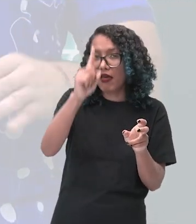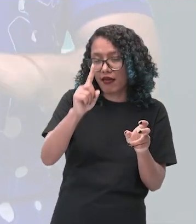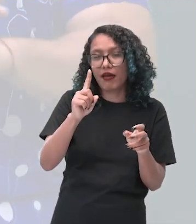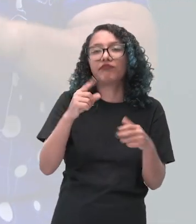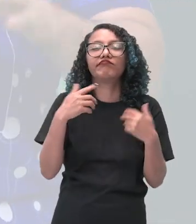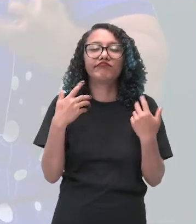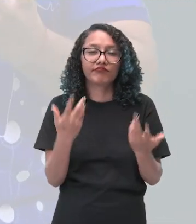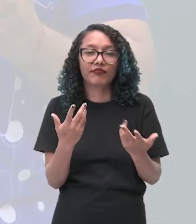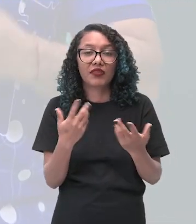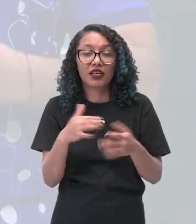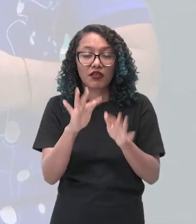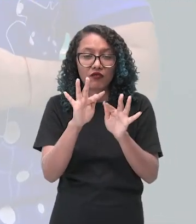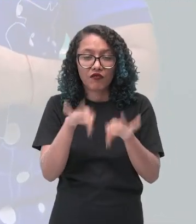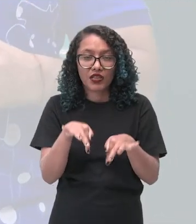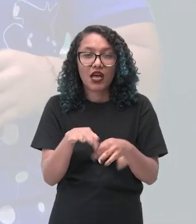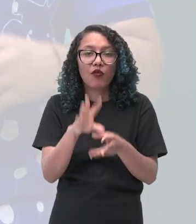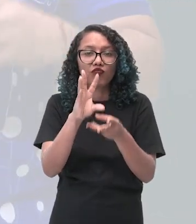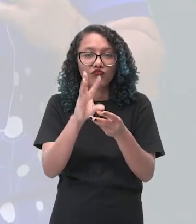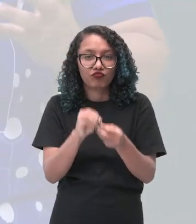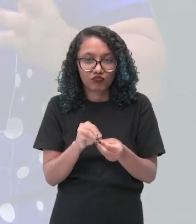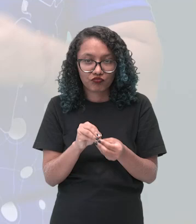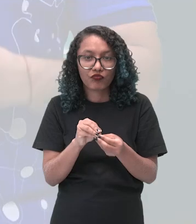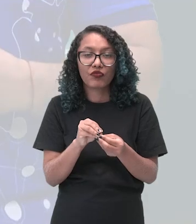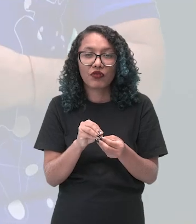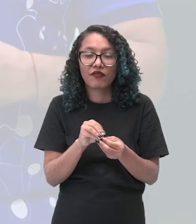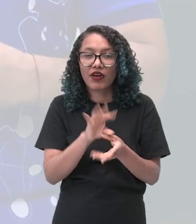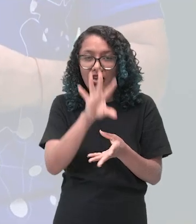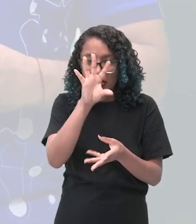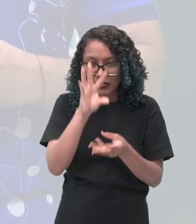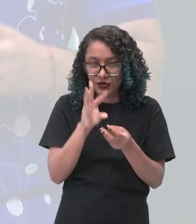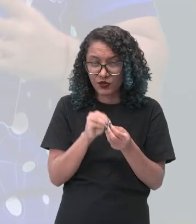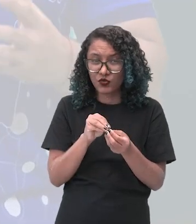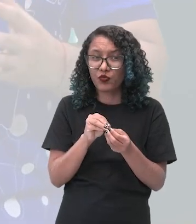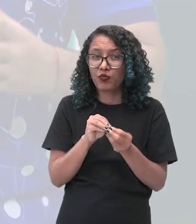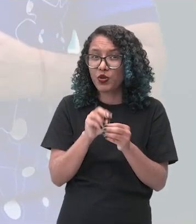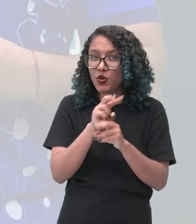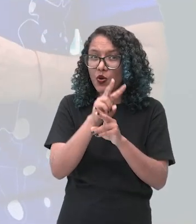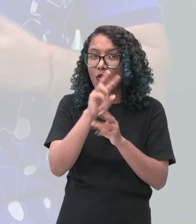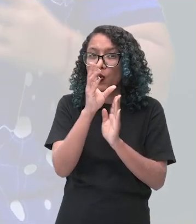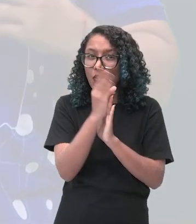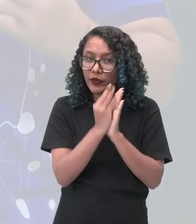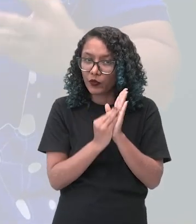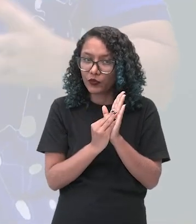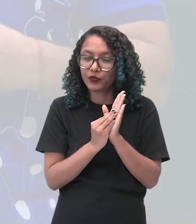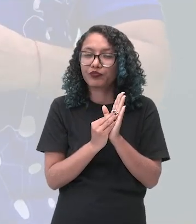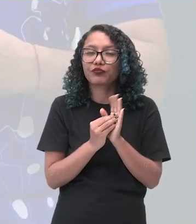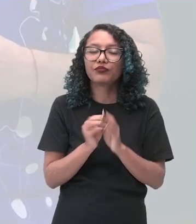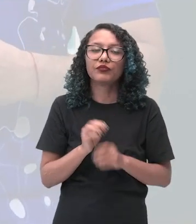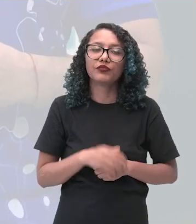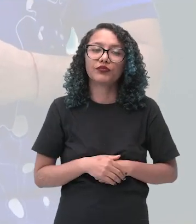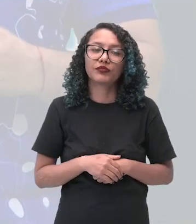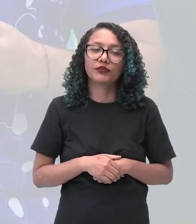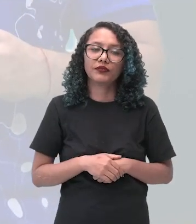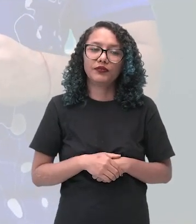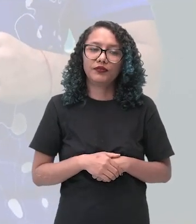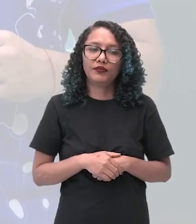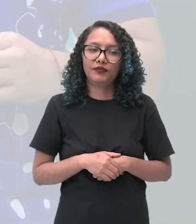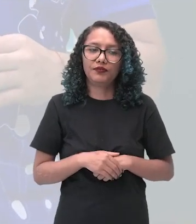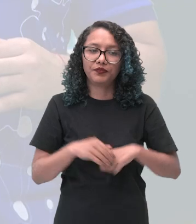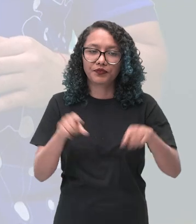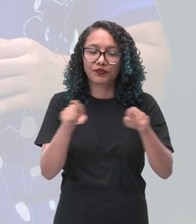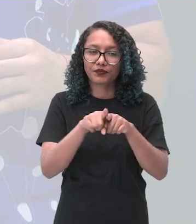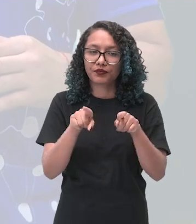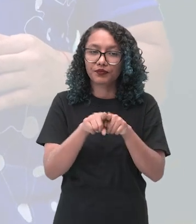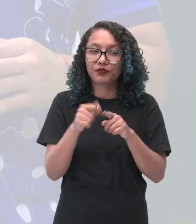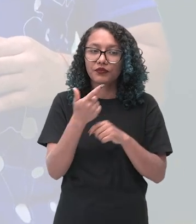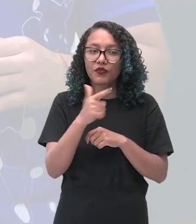na conclusão ele vai fechar ali com chave de ouro tudo que foi falado sobre o assunto, ok? Outra coisa que nós podemos observar são